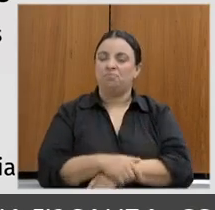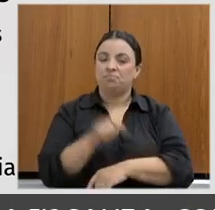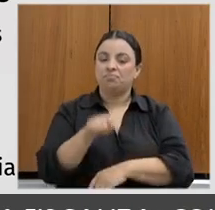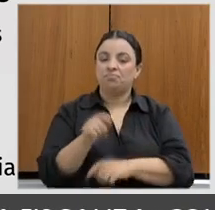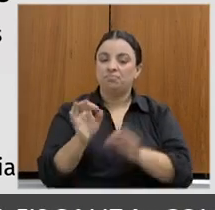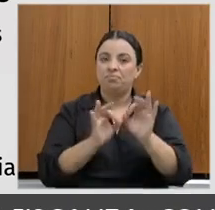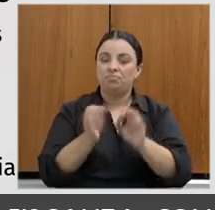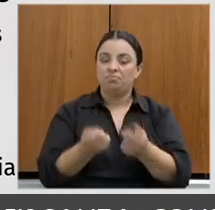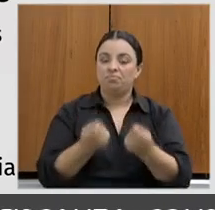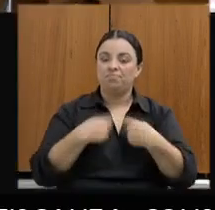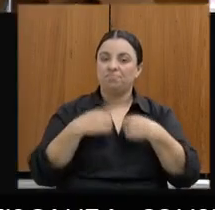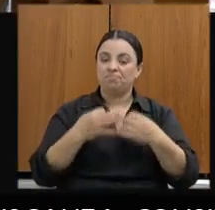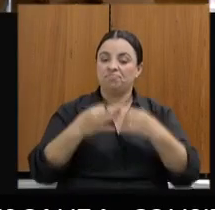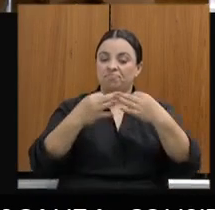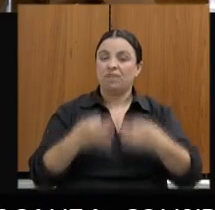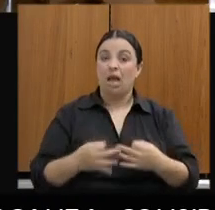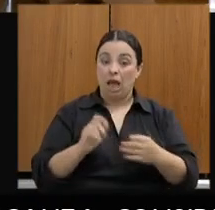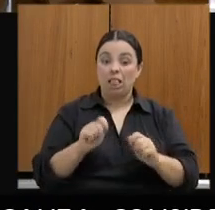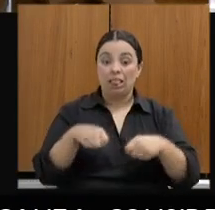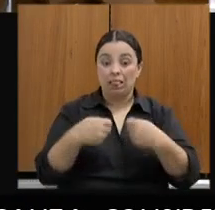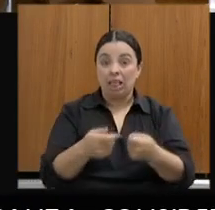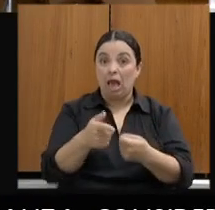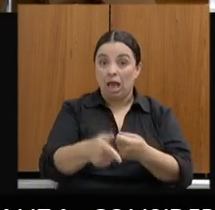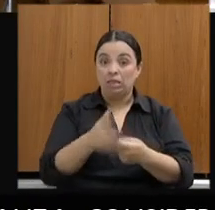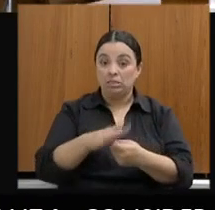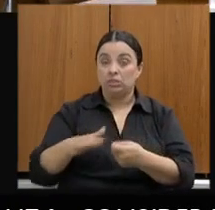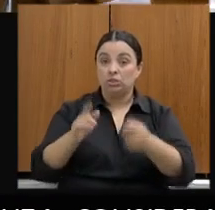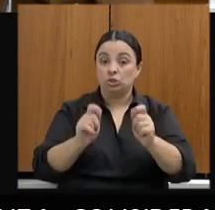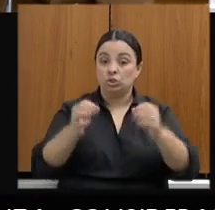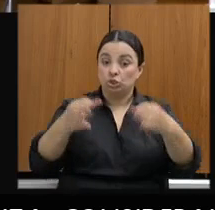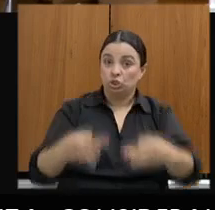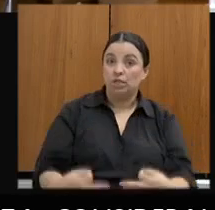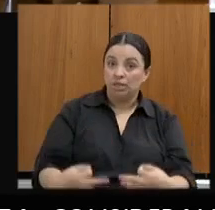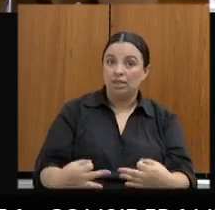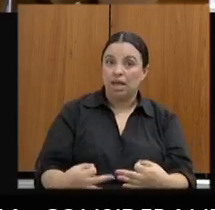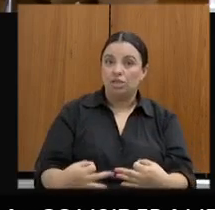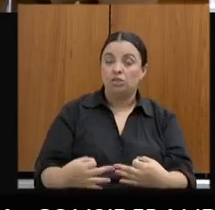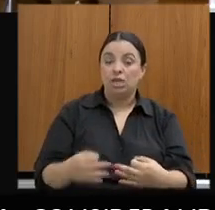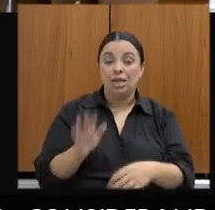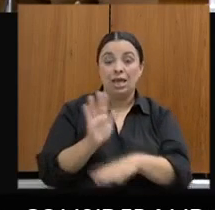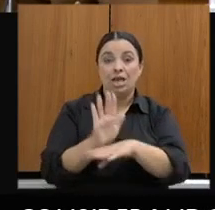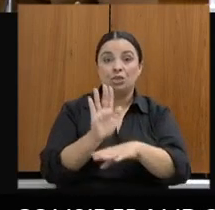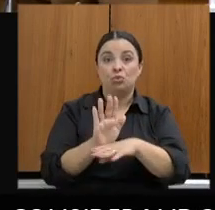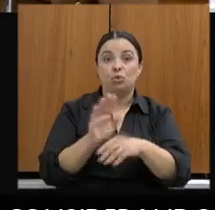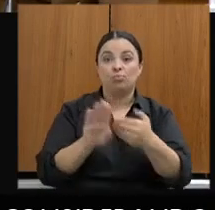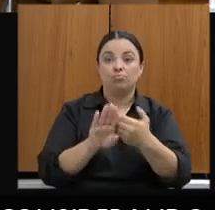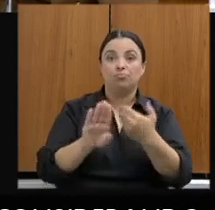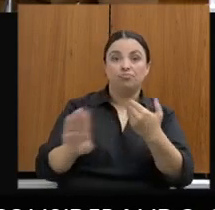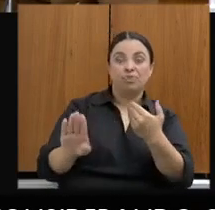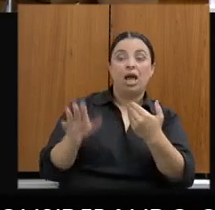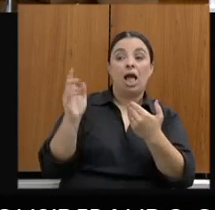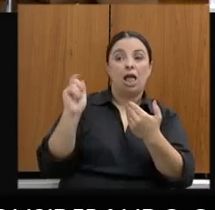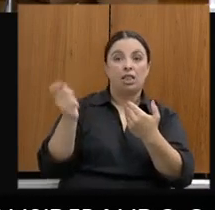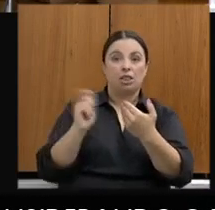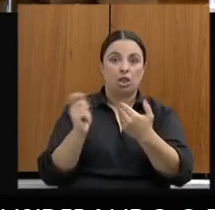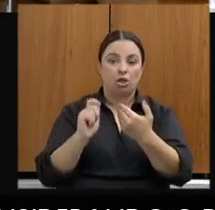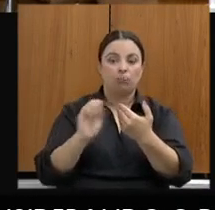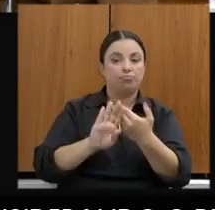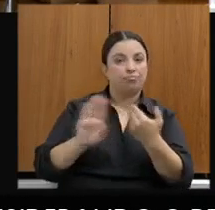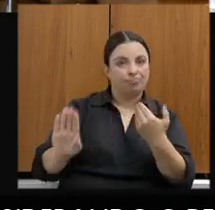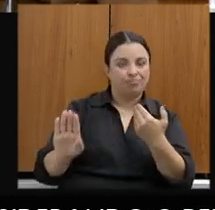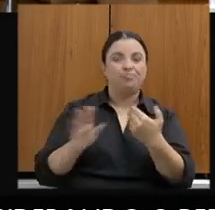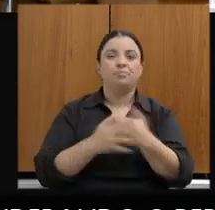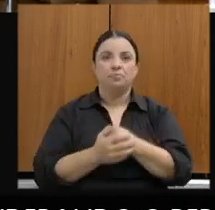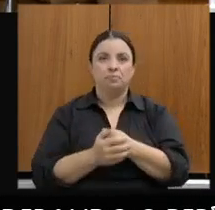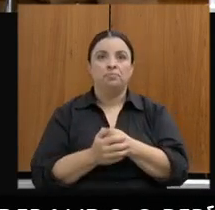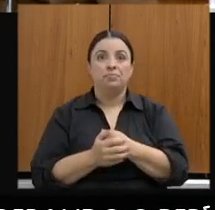e ajuda a afastar as crianças das drogas no projeto já é um cunho mais ambiental né então